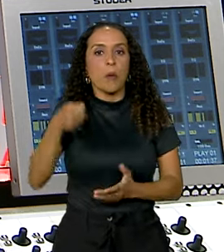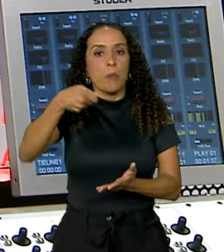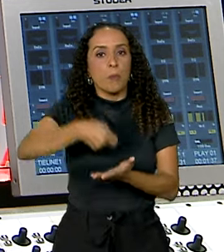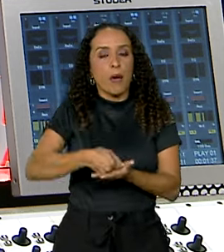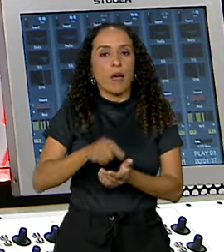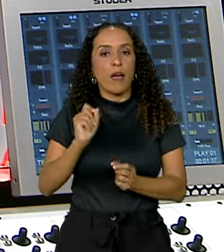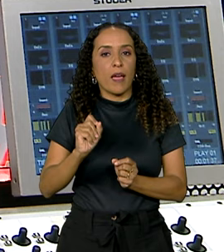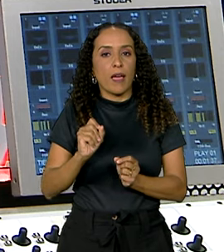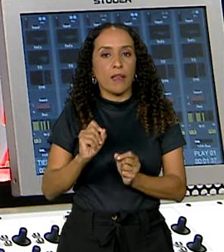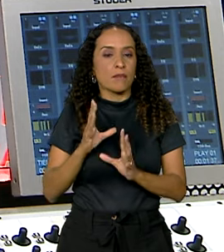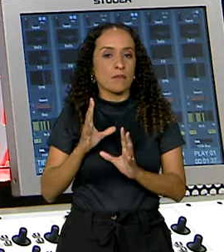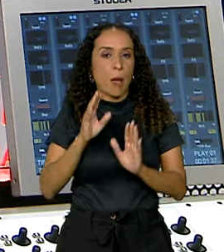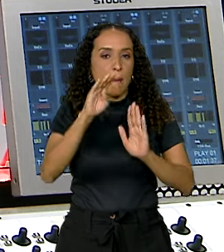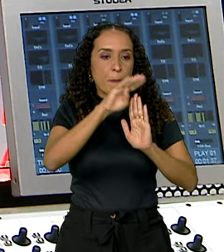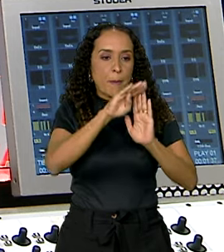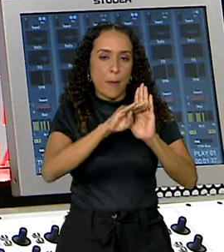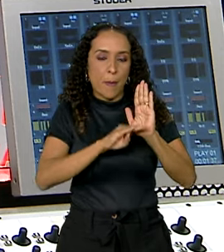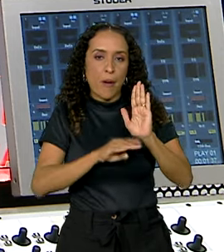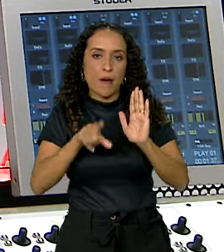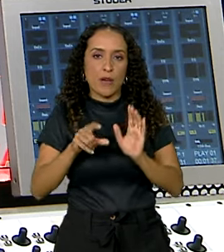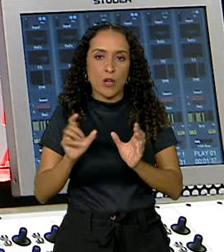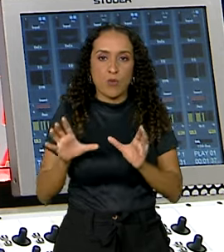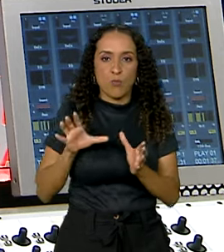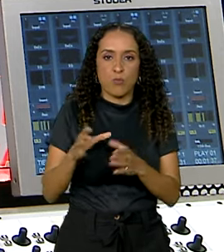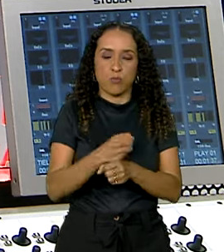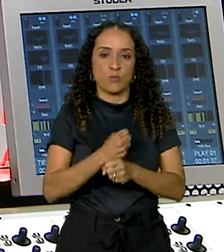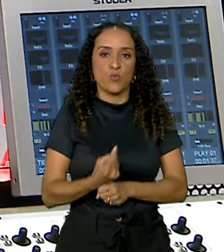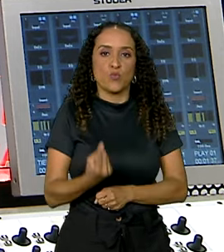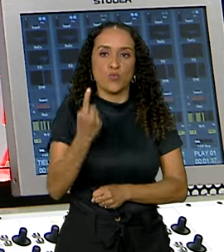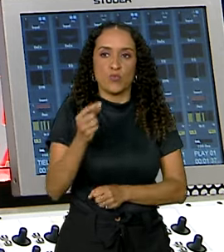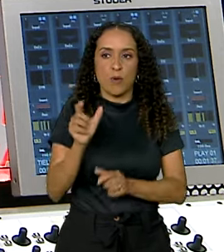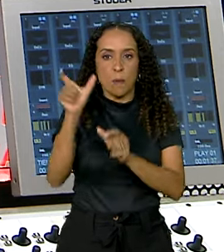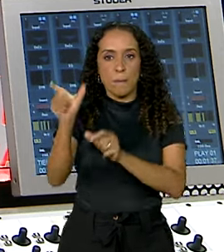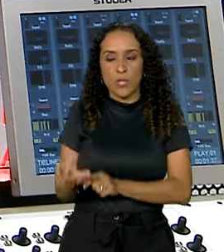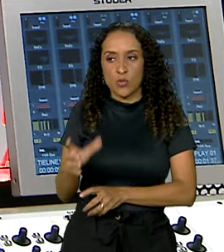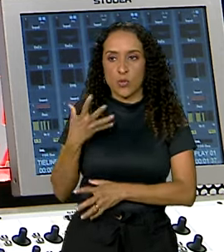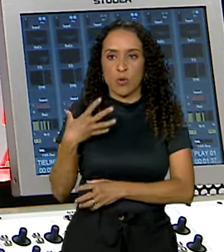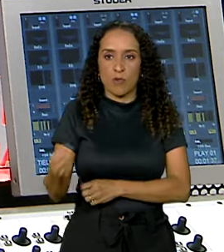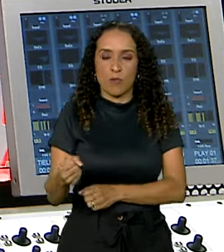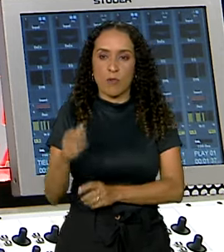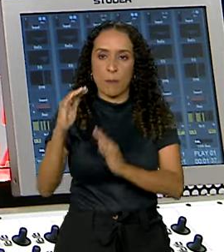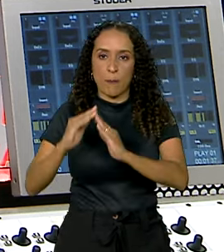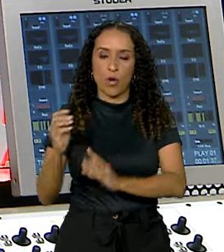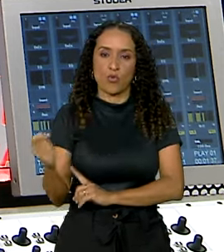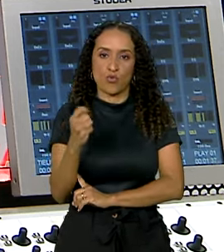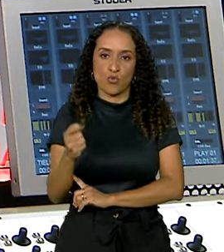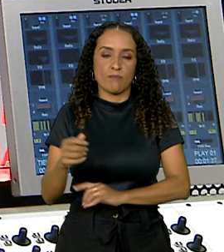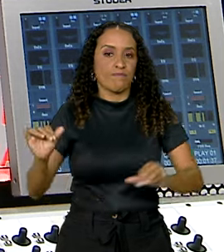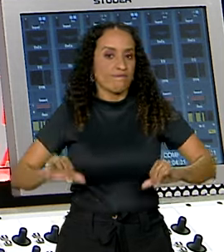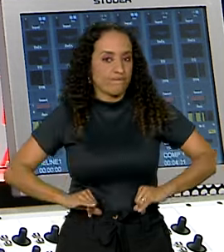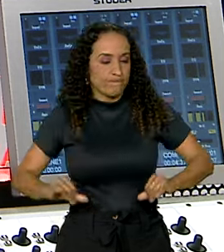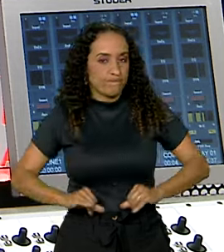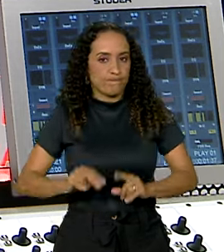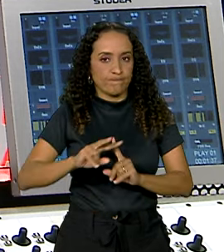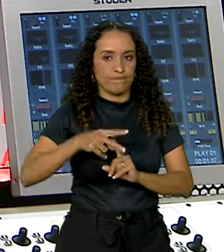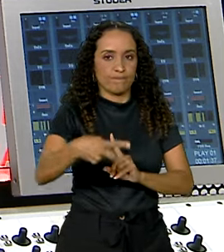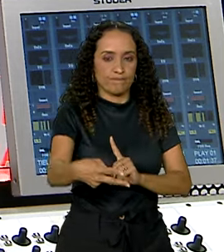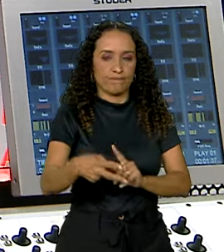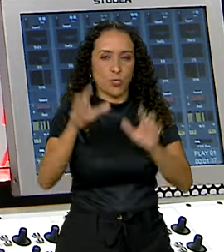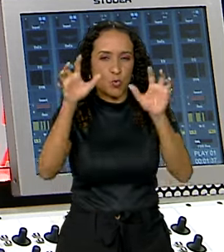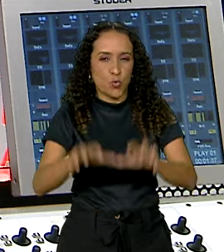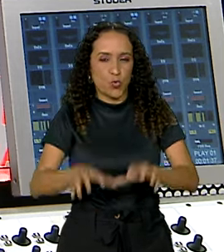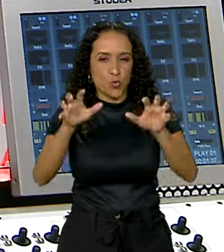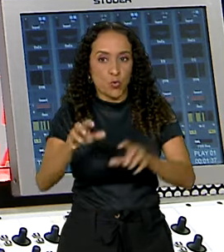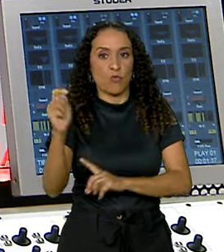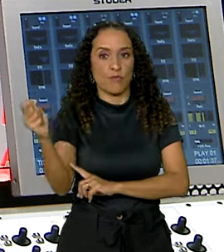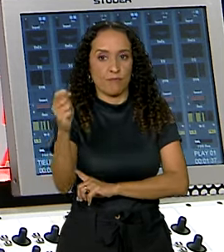que é feito de forma escalonada, foi unificado para os beneficiários que vivem no Sul e estão sofrendo com as consequências das fortes